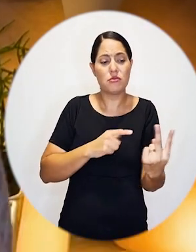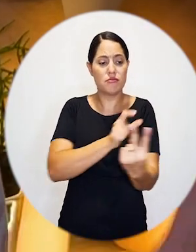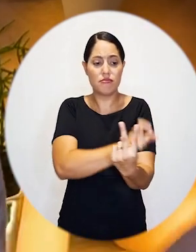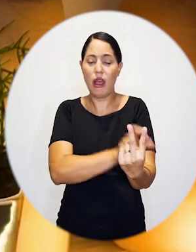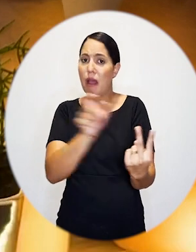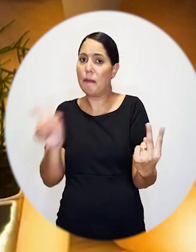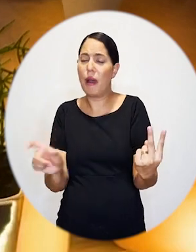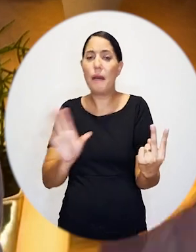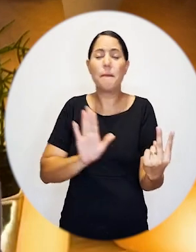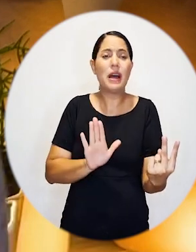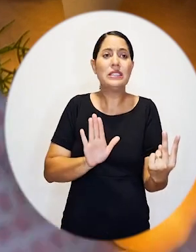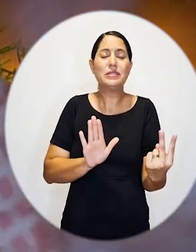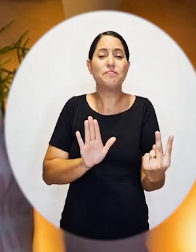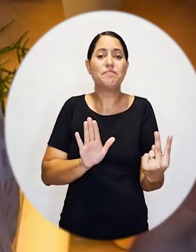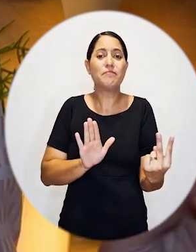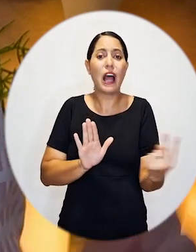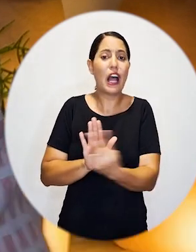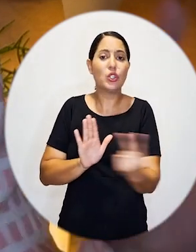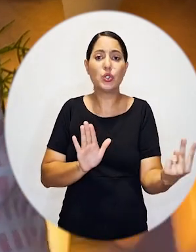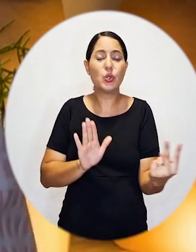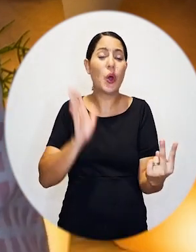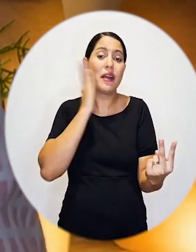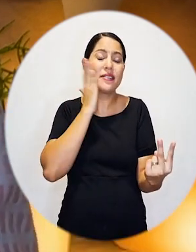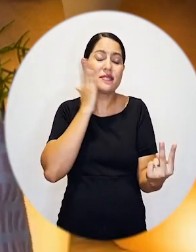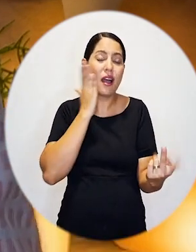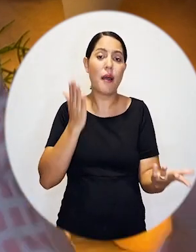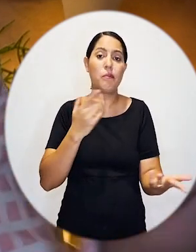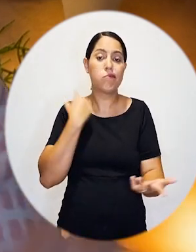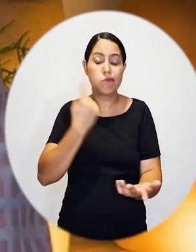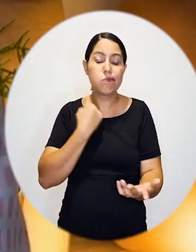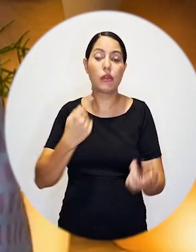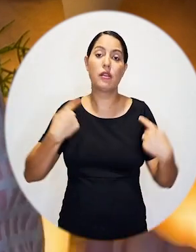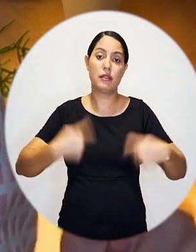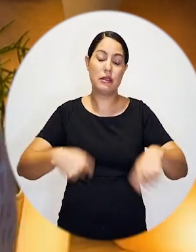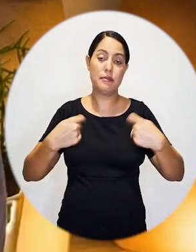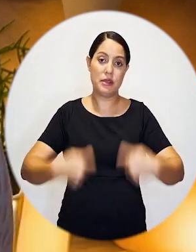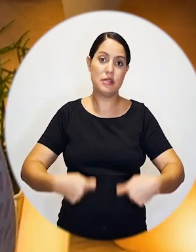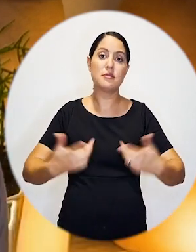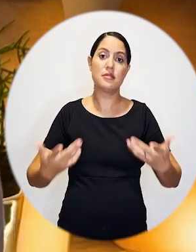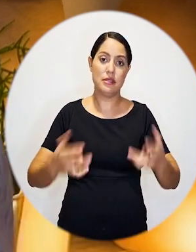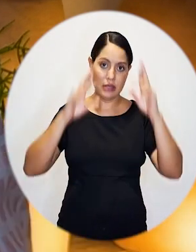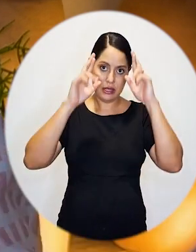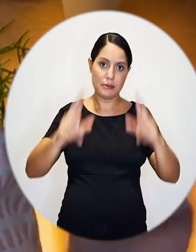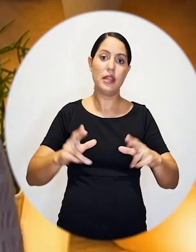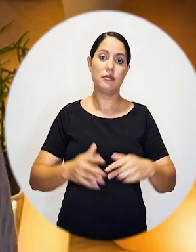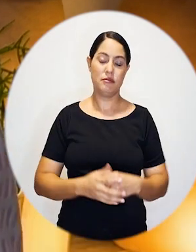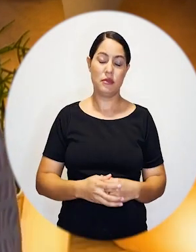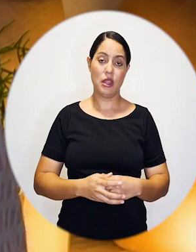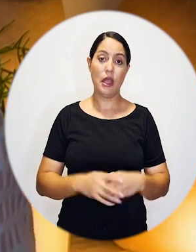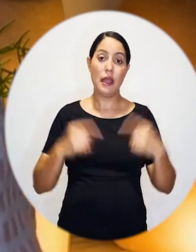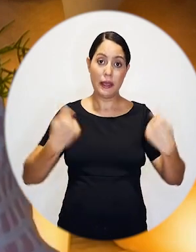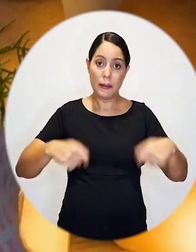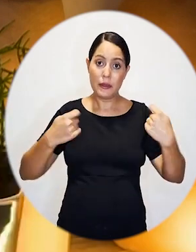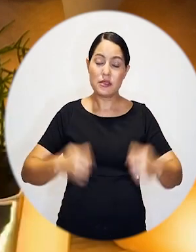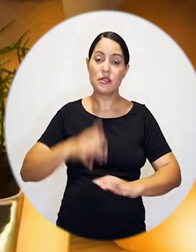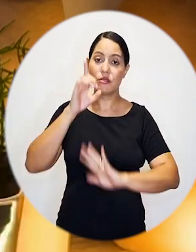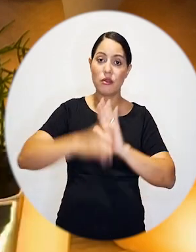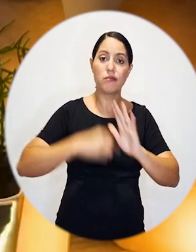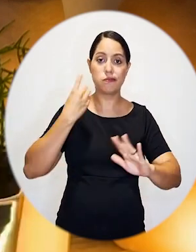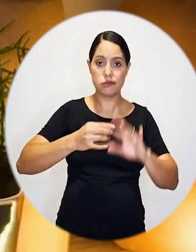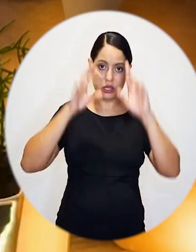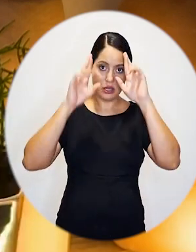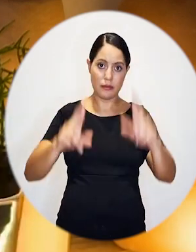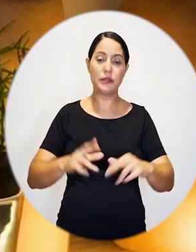duas partes sempre. Mas existe um consenso. As duas partes acham que o advogado tem que ser recebido, as duas partes acham que as prerrogativas têm